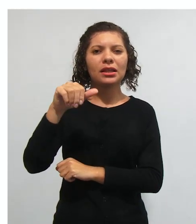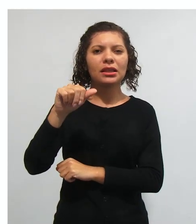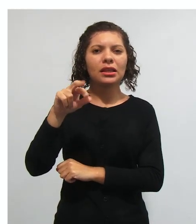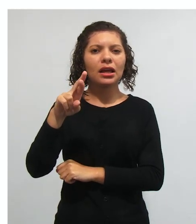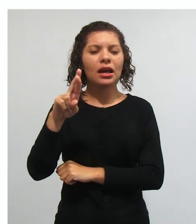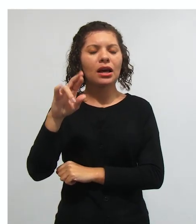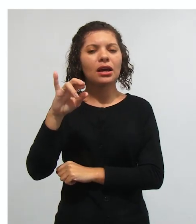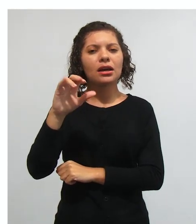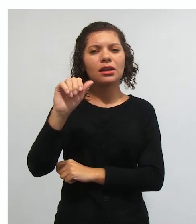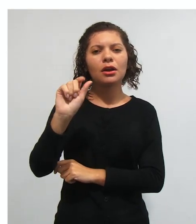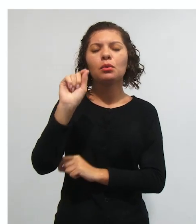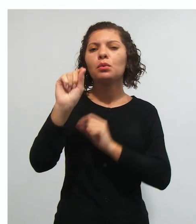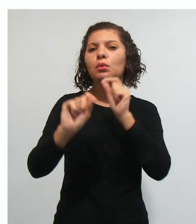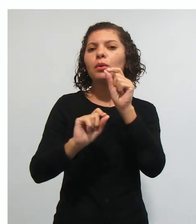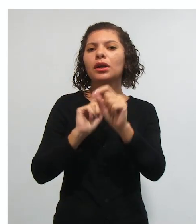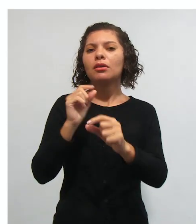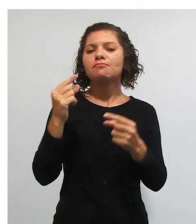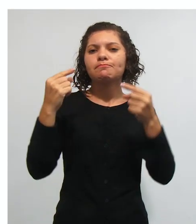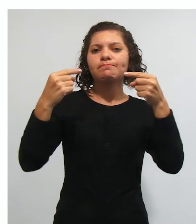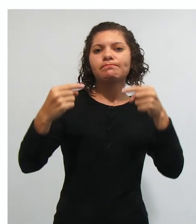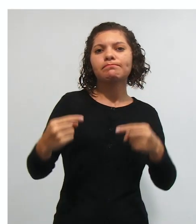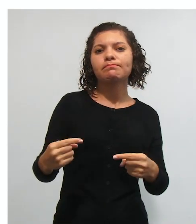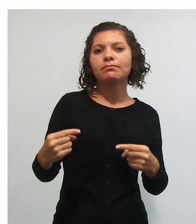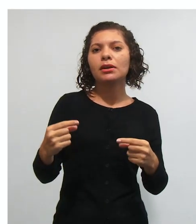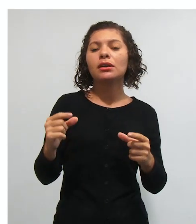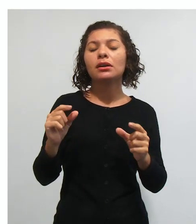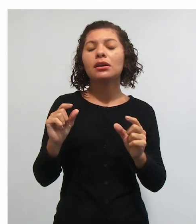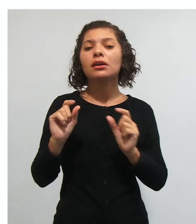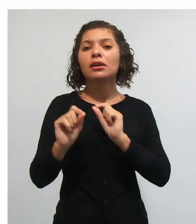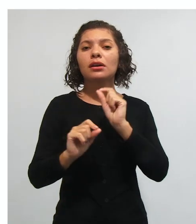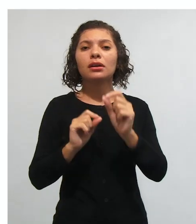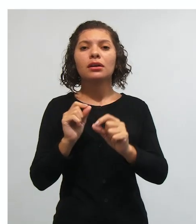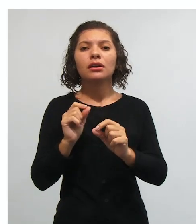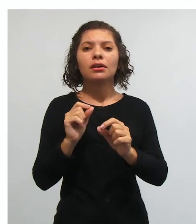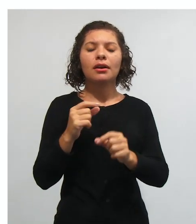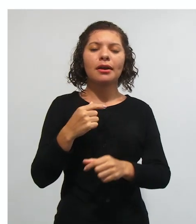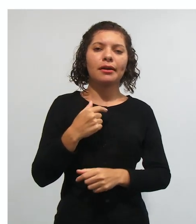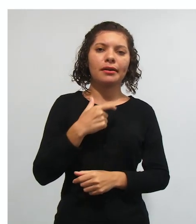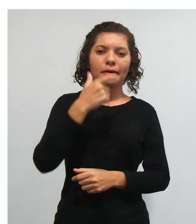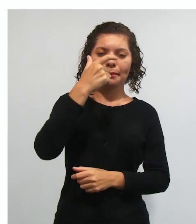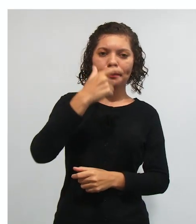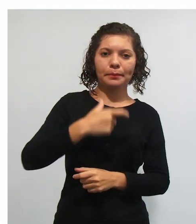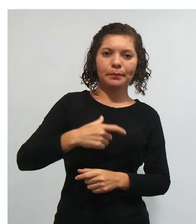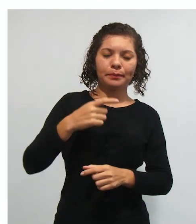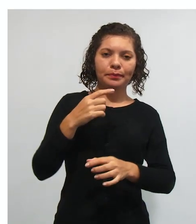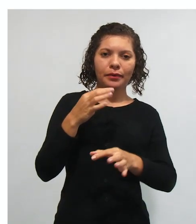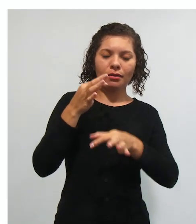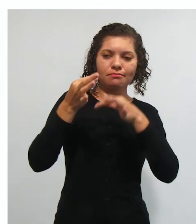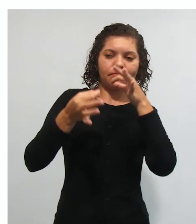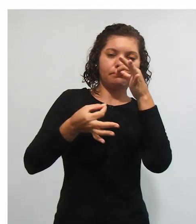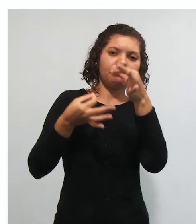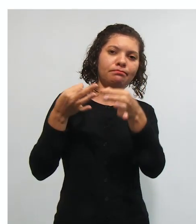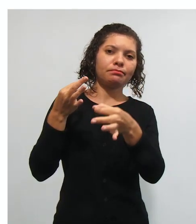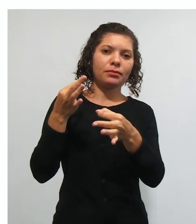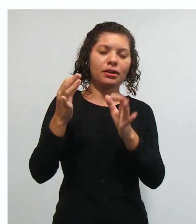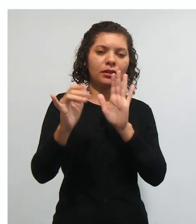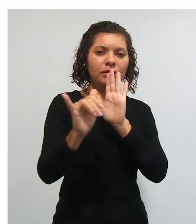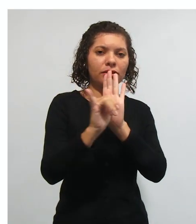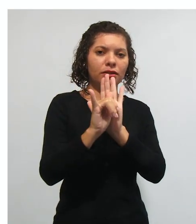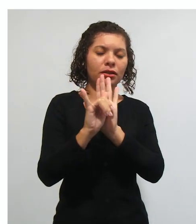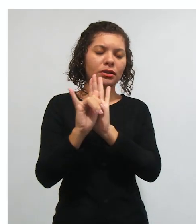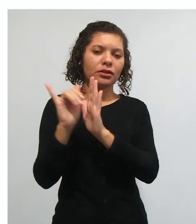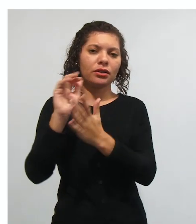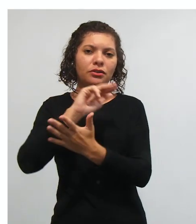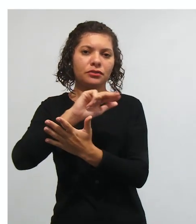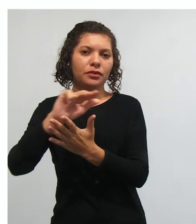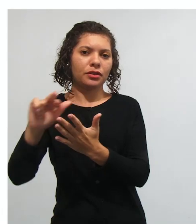isso as oposições binárias tratam-se de quê de questionar a identidade e a diferença com